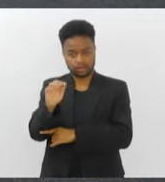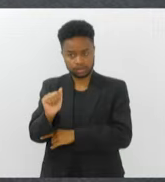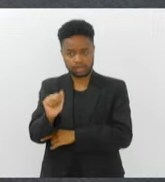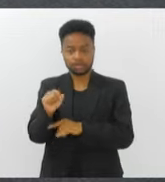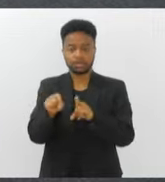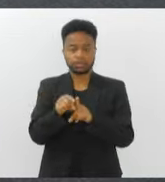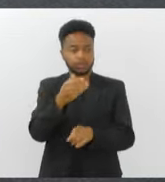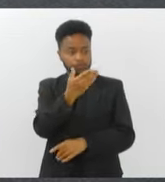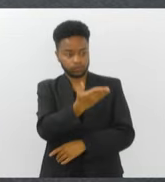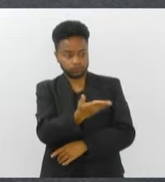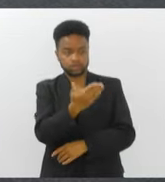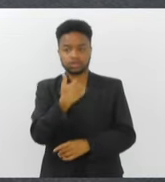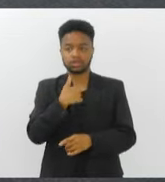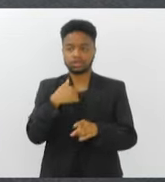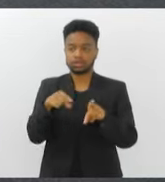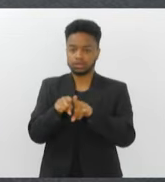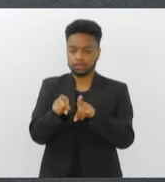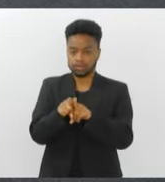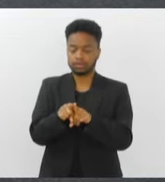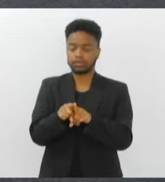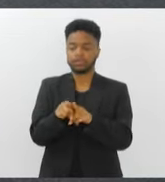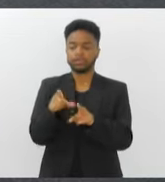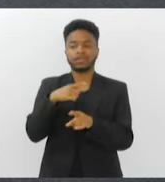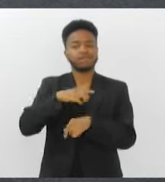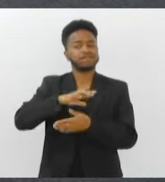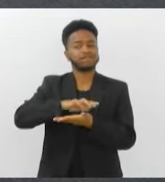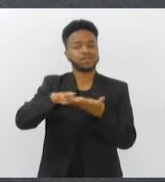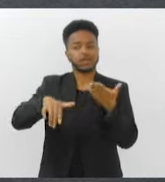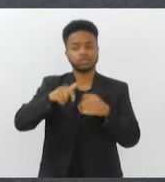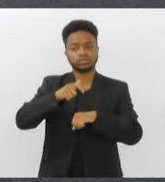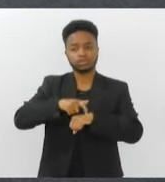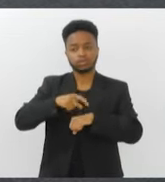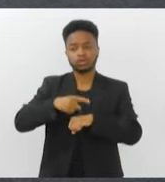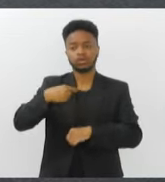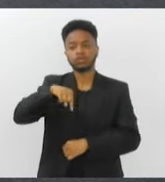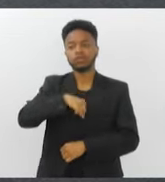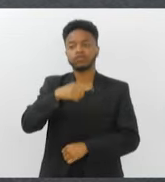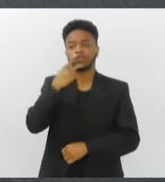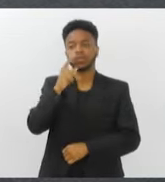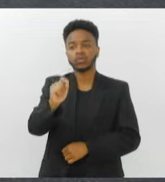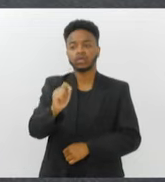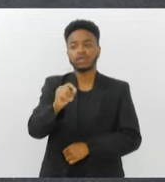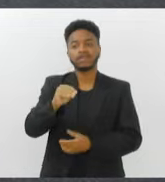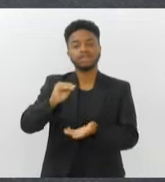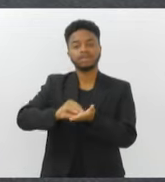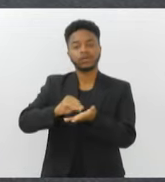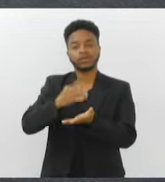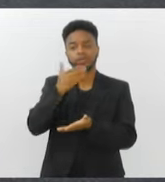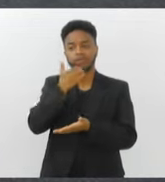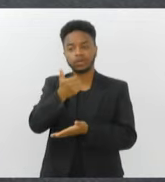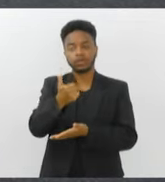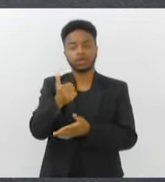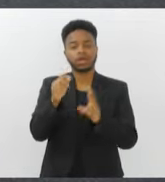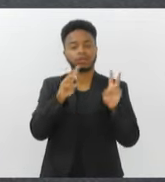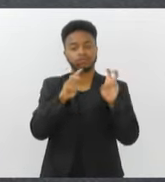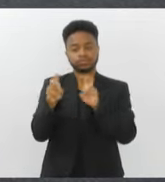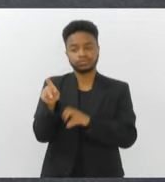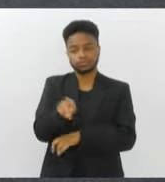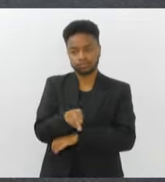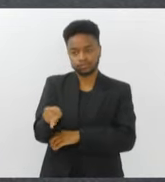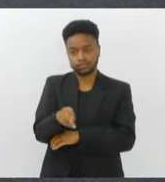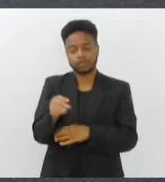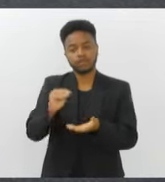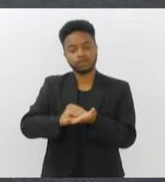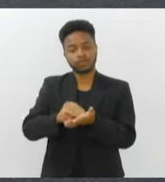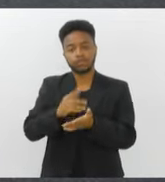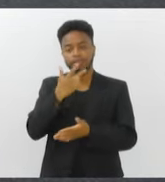Vossa Excelência, eu, quantas vezes a gente falou... Falta melhorar a questão dos professores, falta melhorar a questão da